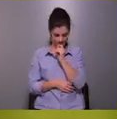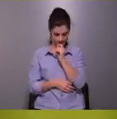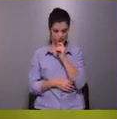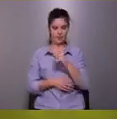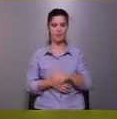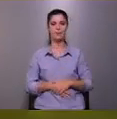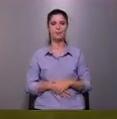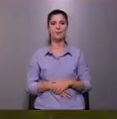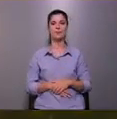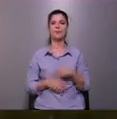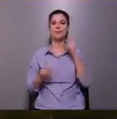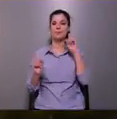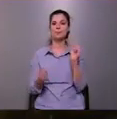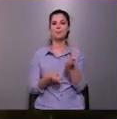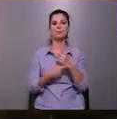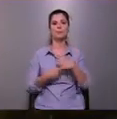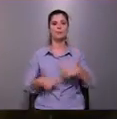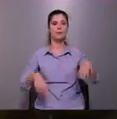Amen.